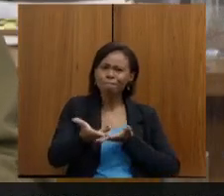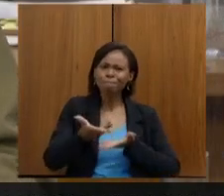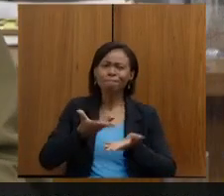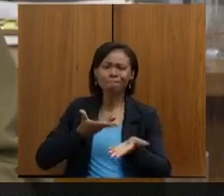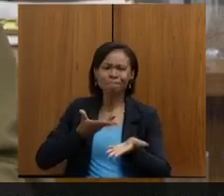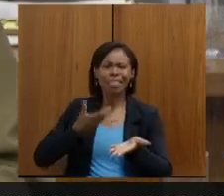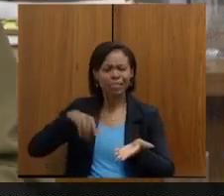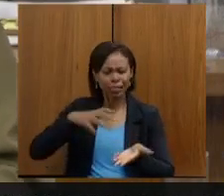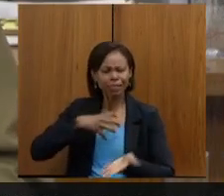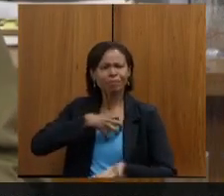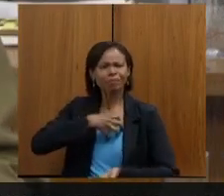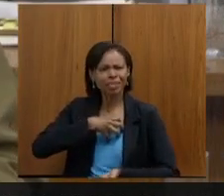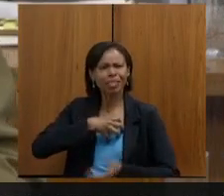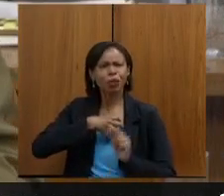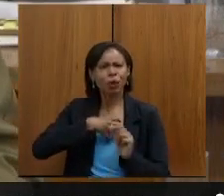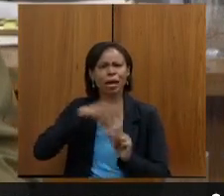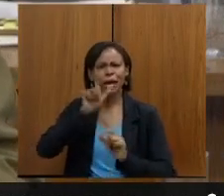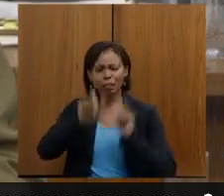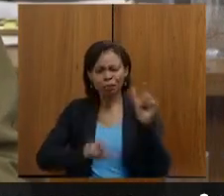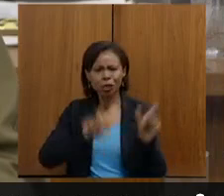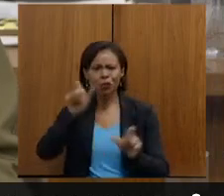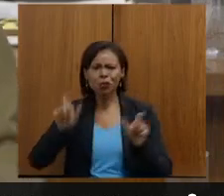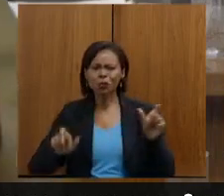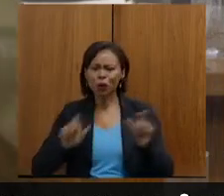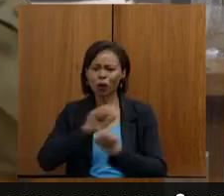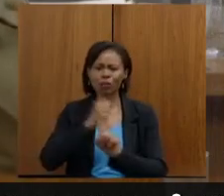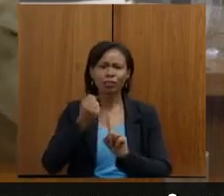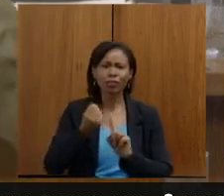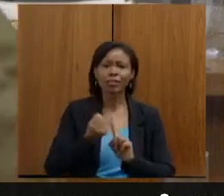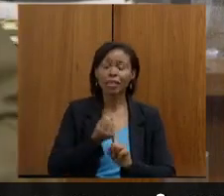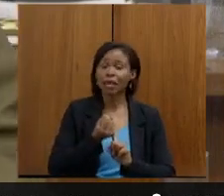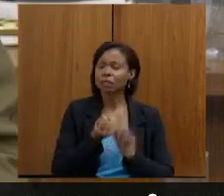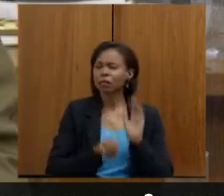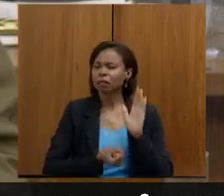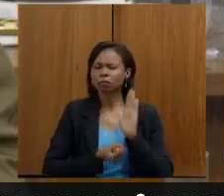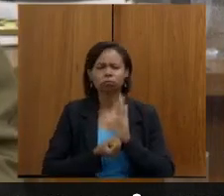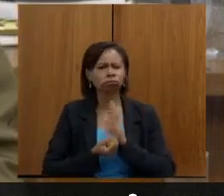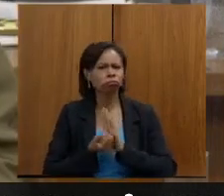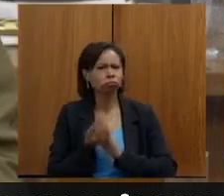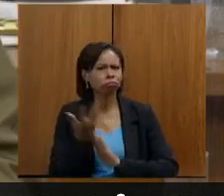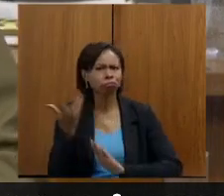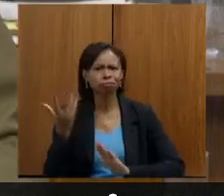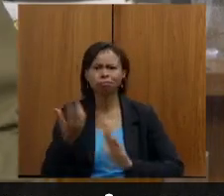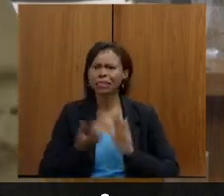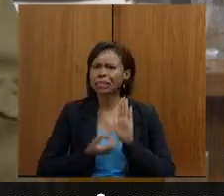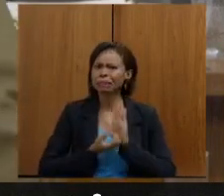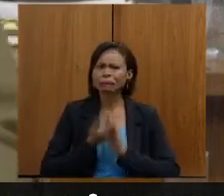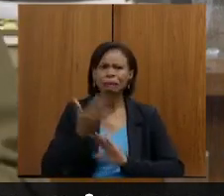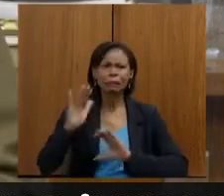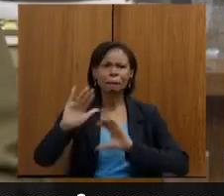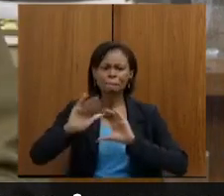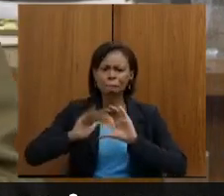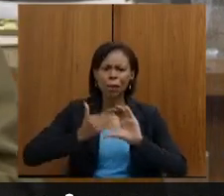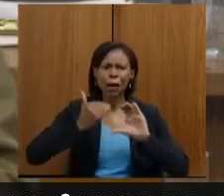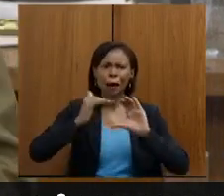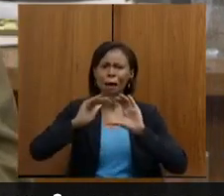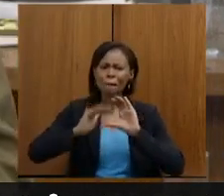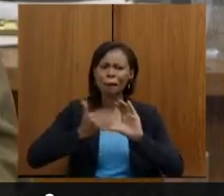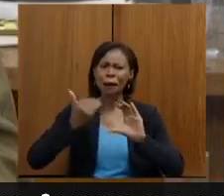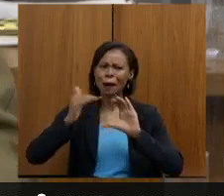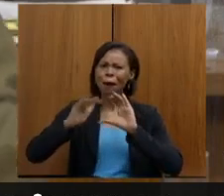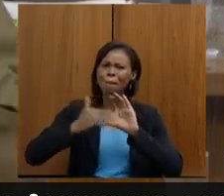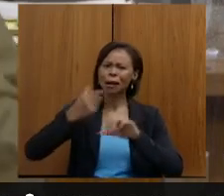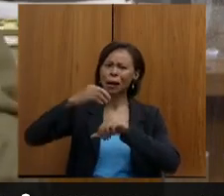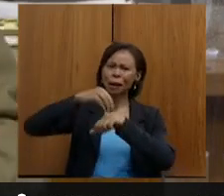que realmente a população e números e números é o e-mails nem mensagem que